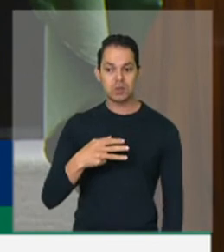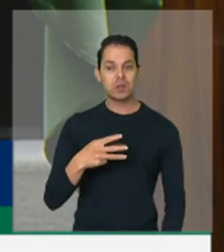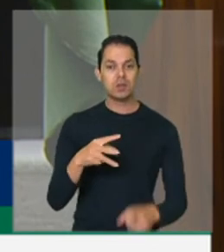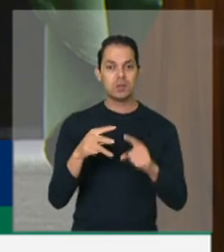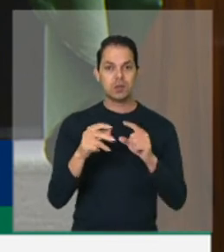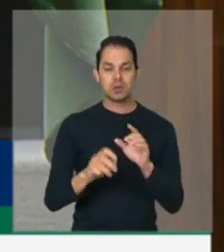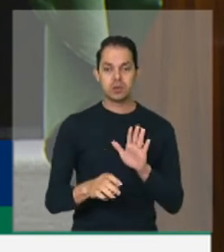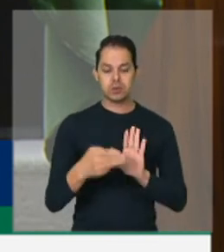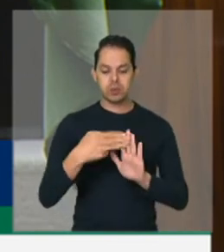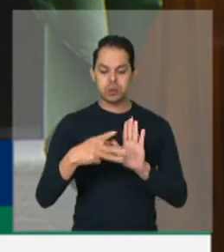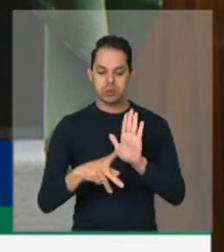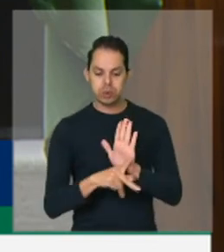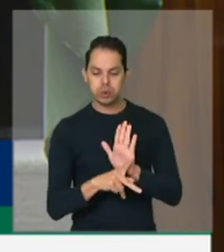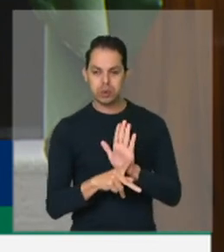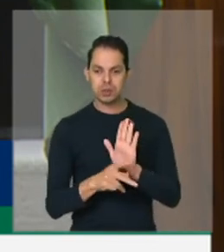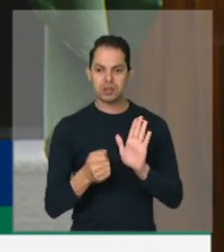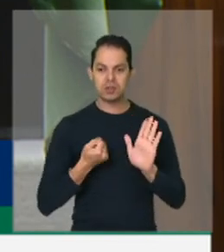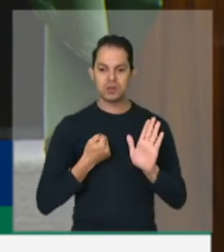medida provisória